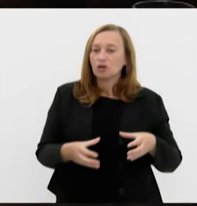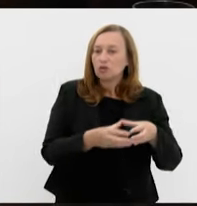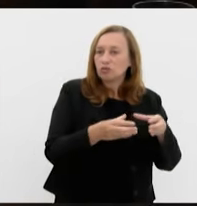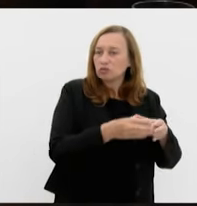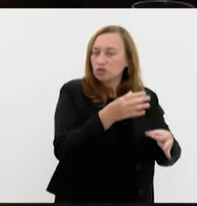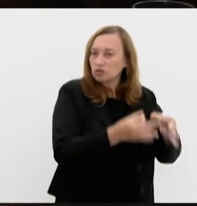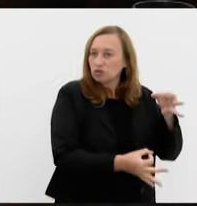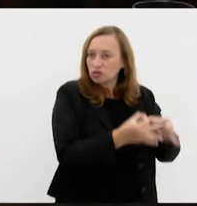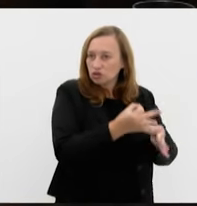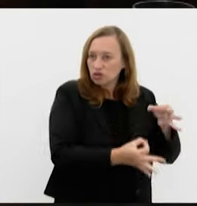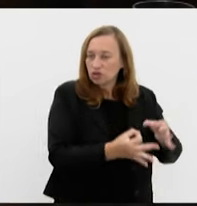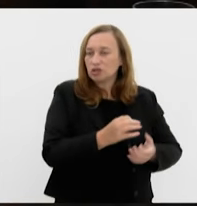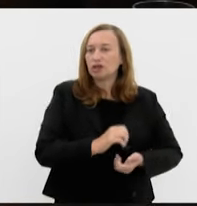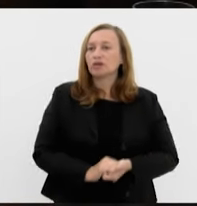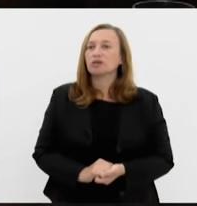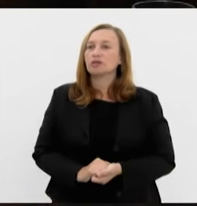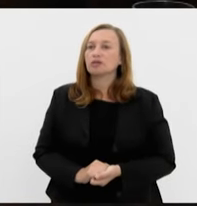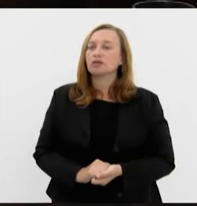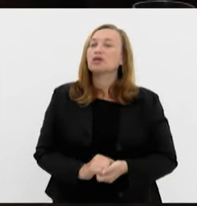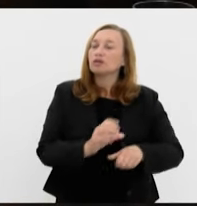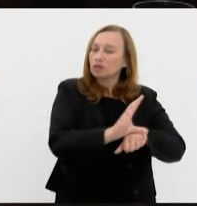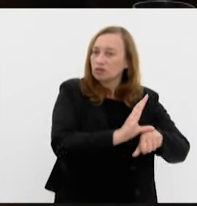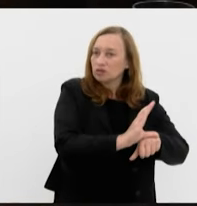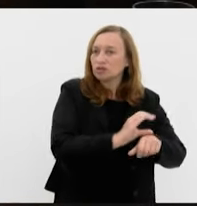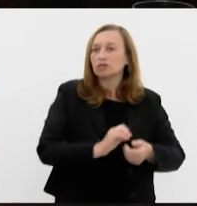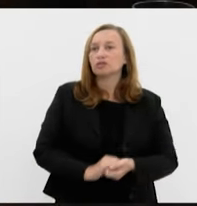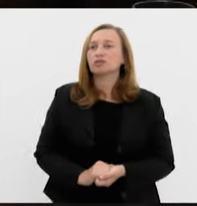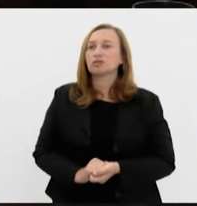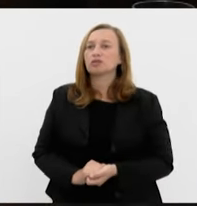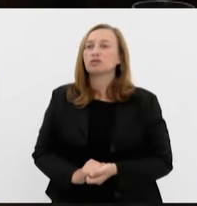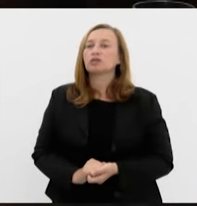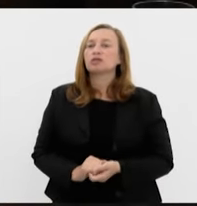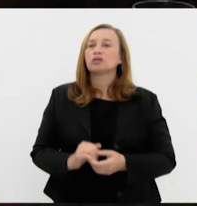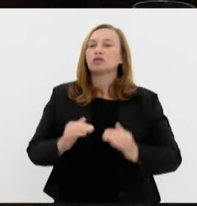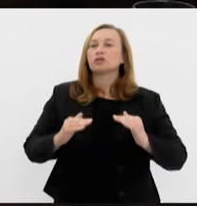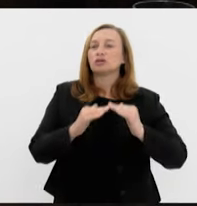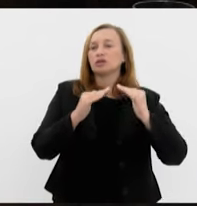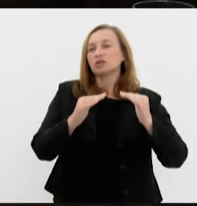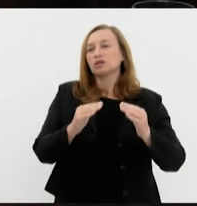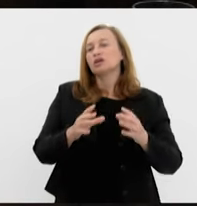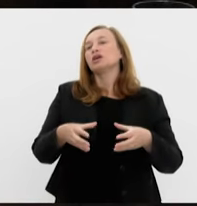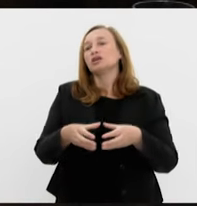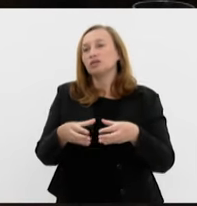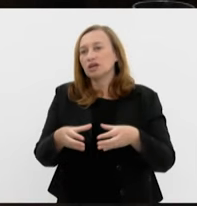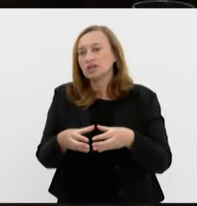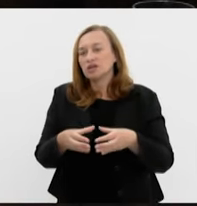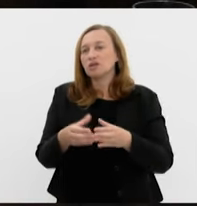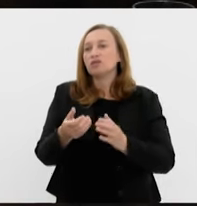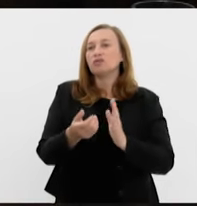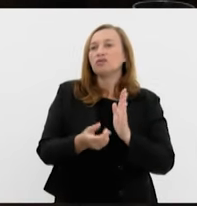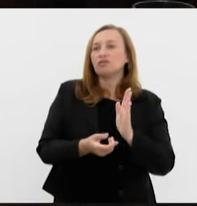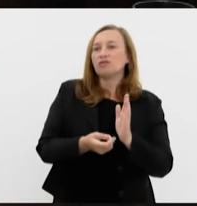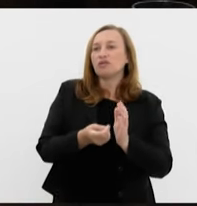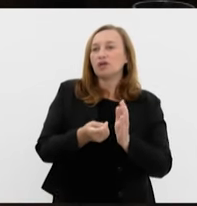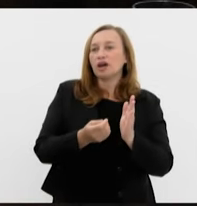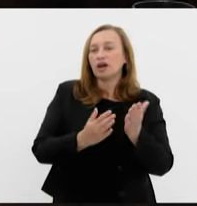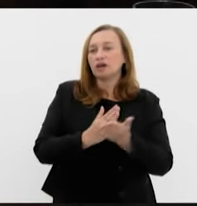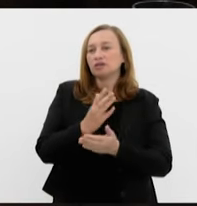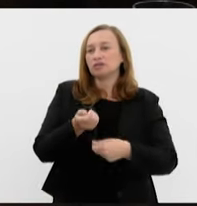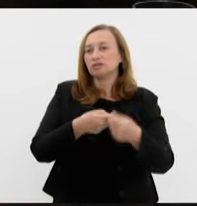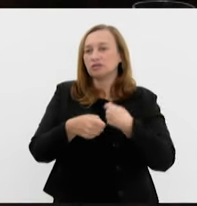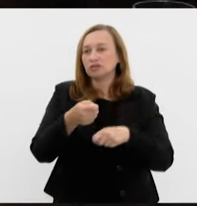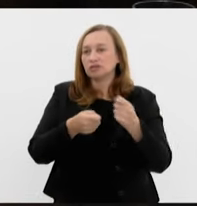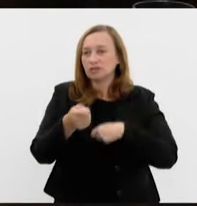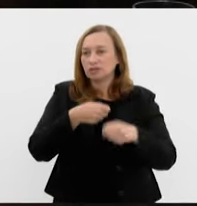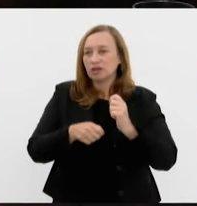constituição e justiça pela constitucionalidade de educação favorável de orçamento finança e fiscalização financeira